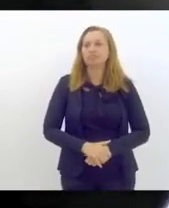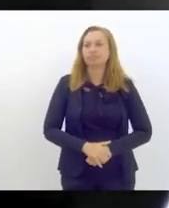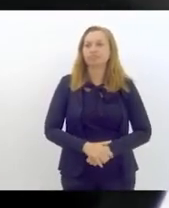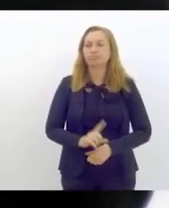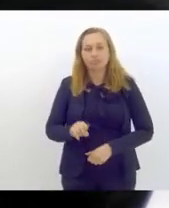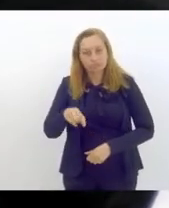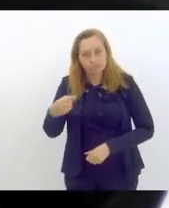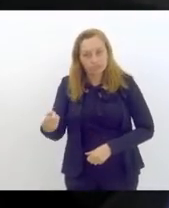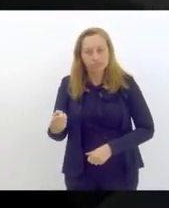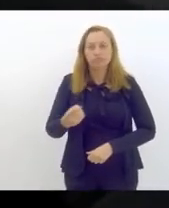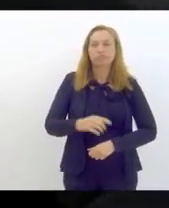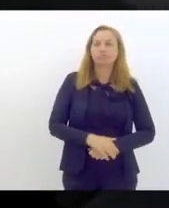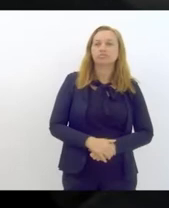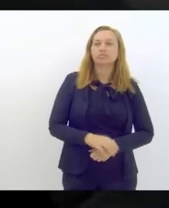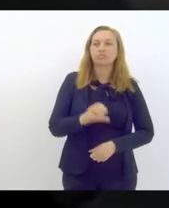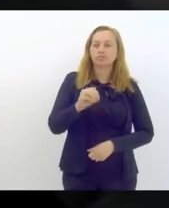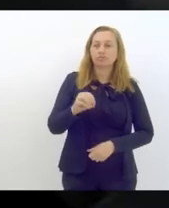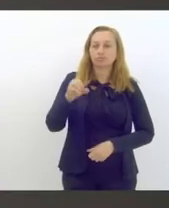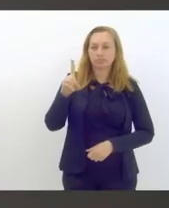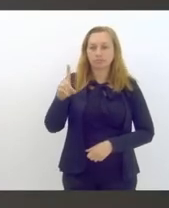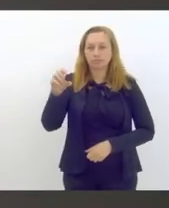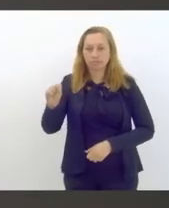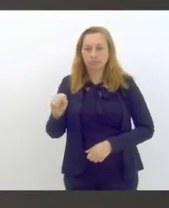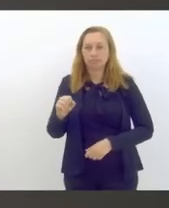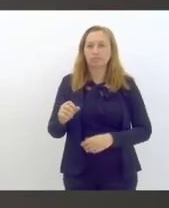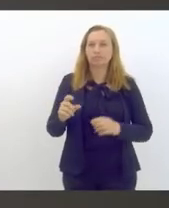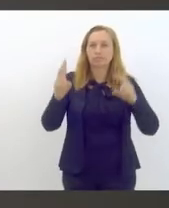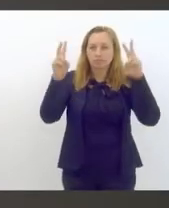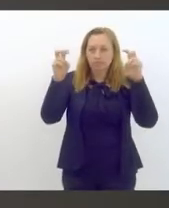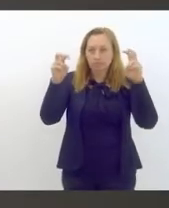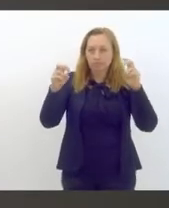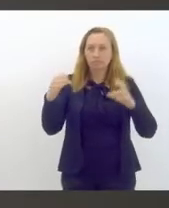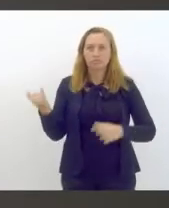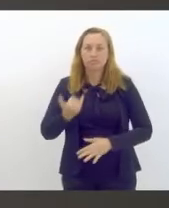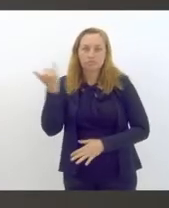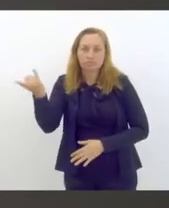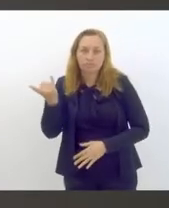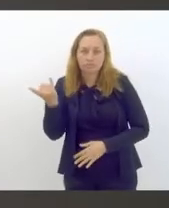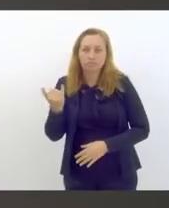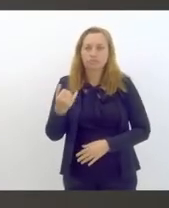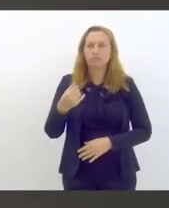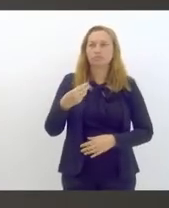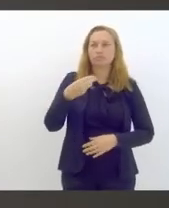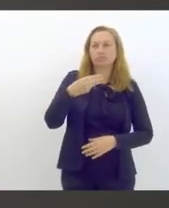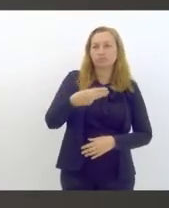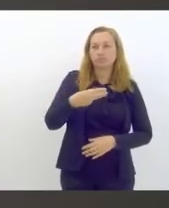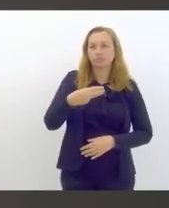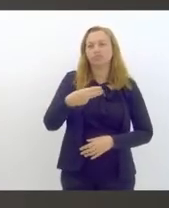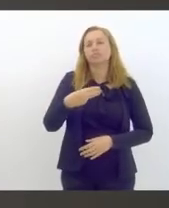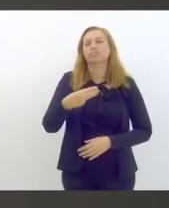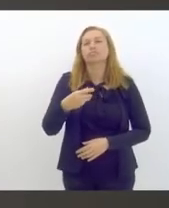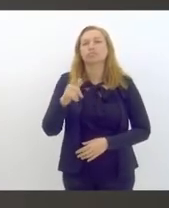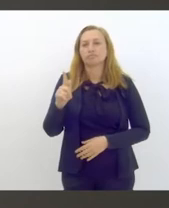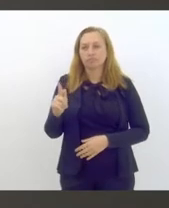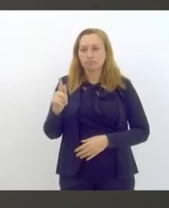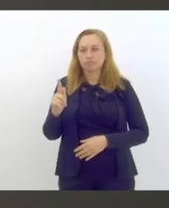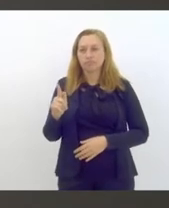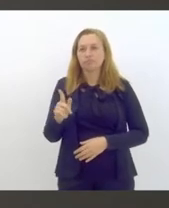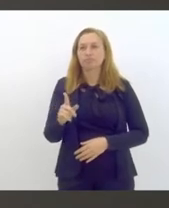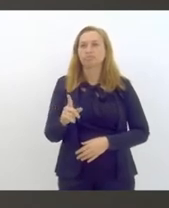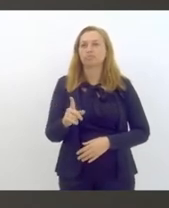Outra sinergia com as ODS, um tema que está muito em tema, com ESG, também a educação ambiental, que a gente está querendo trazer para os nossos